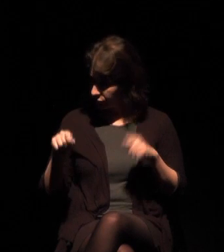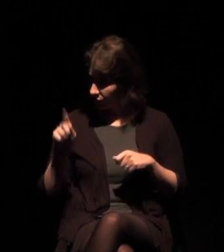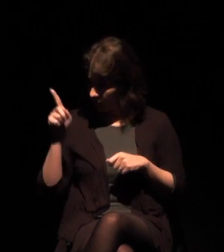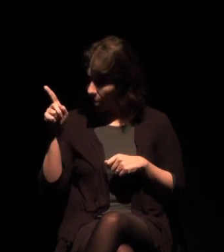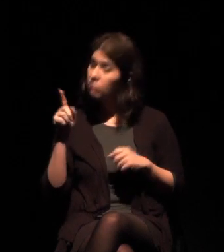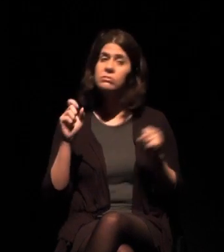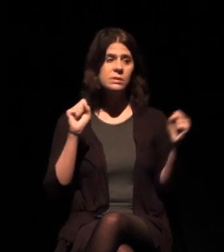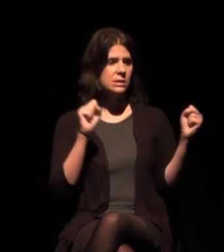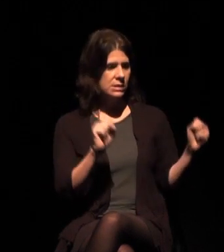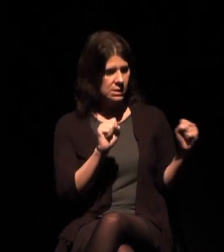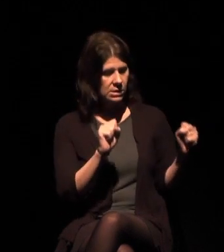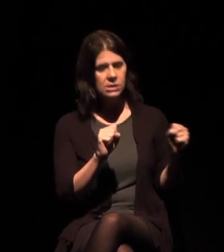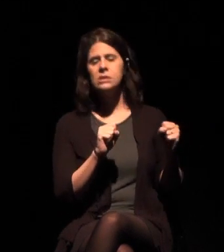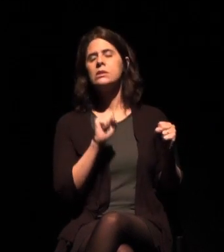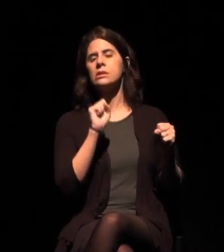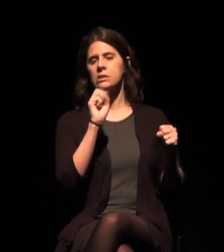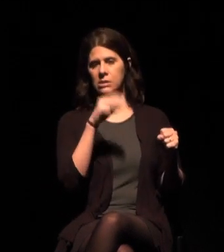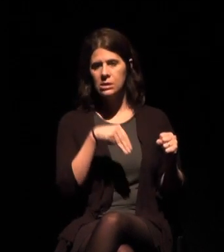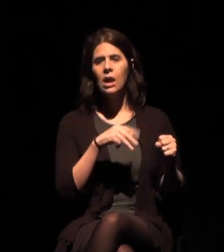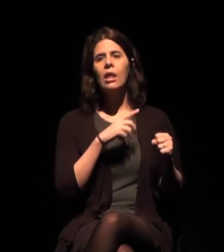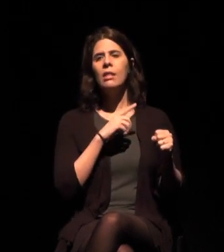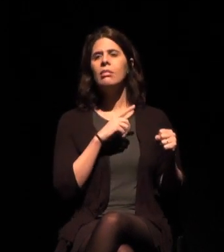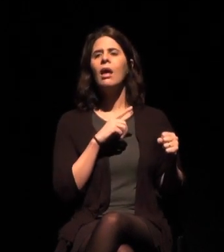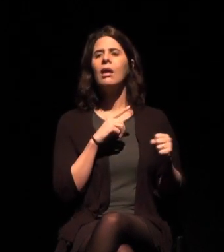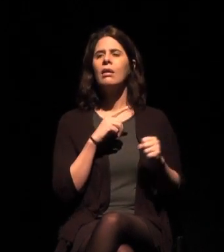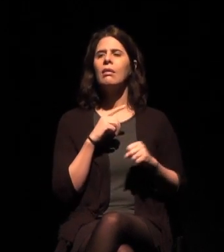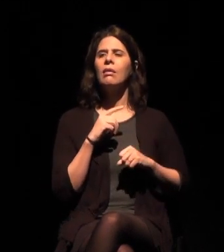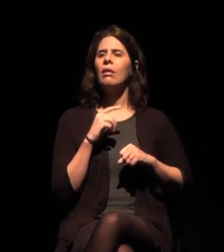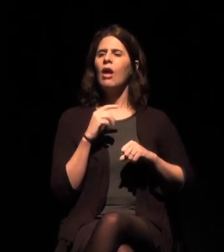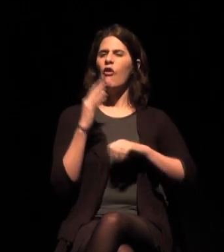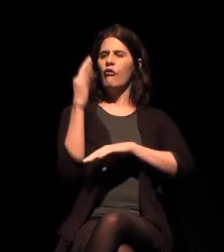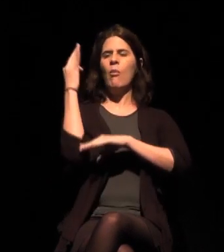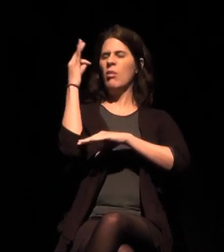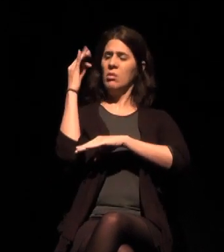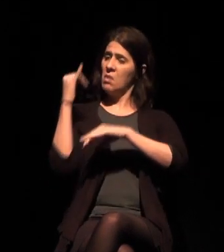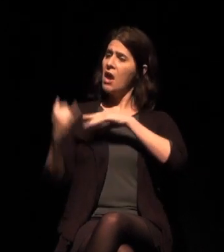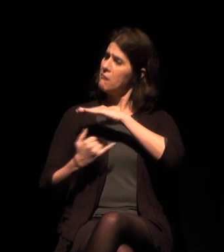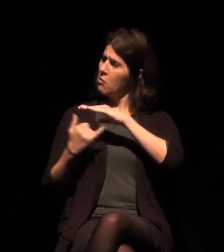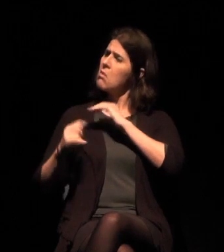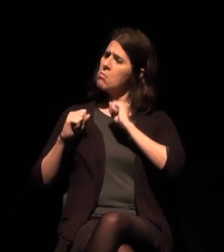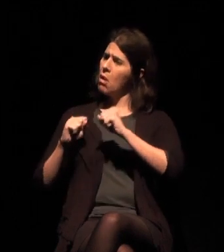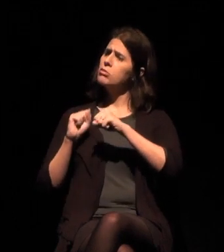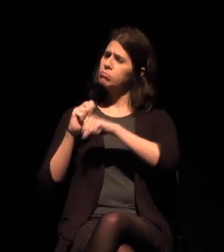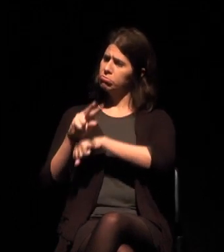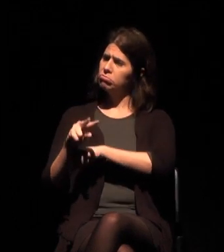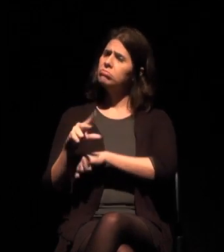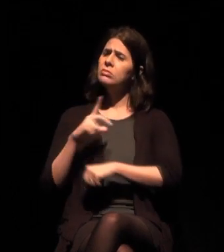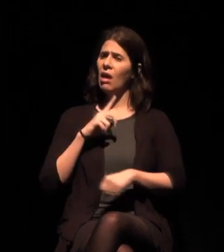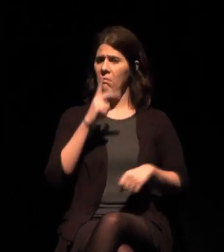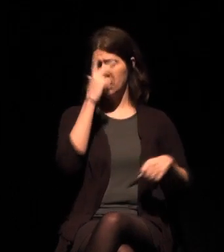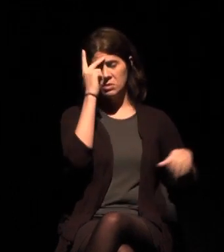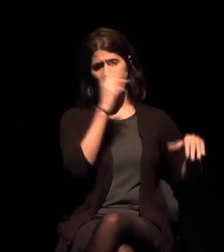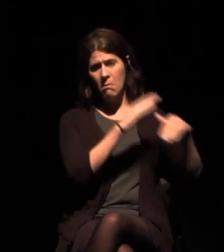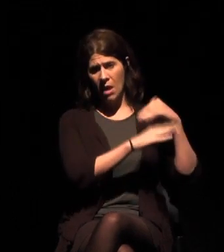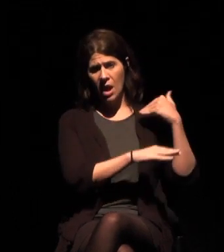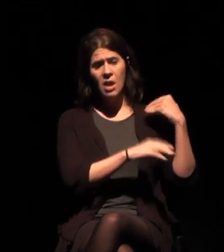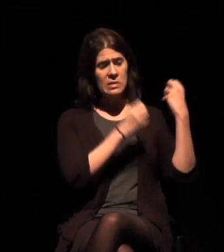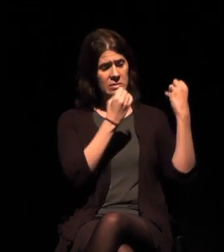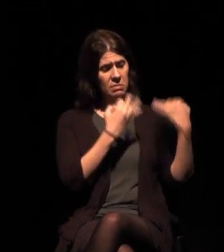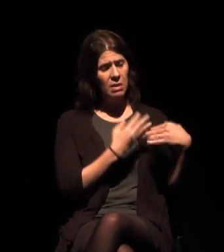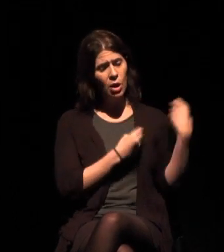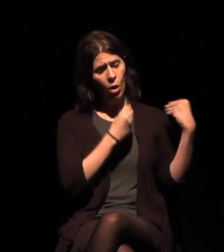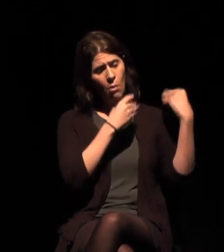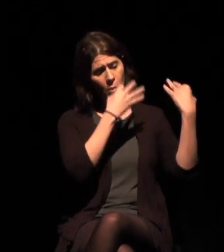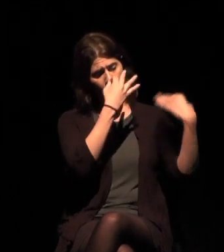é nós temos um processo muito informal de entrada tipicamente recebemos uma proposta primeiro uma apresentação breve do projeto pois